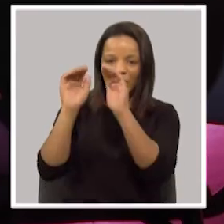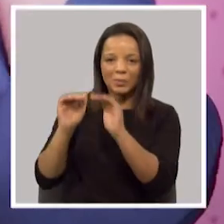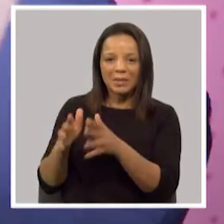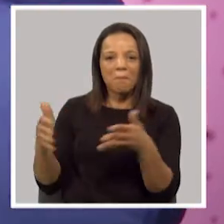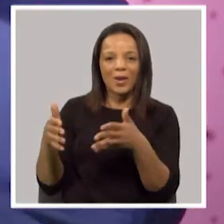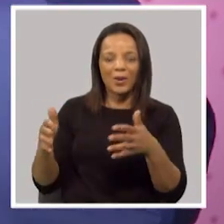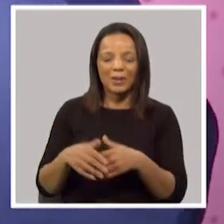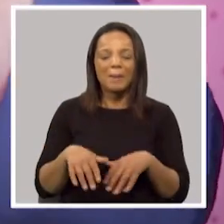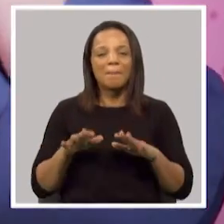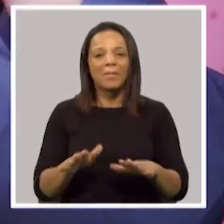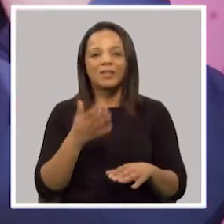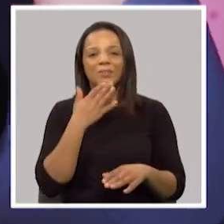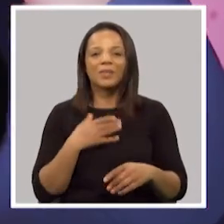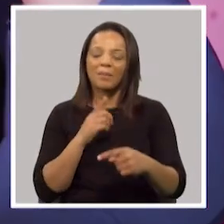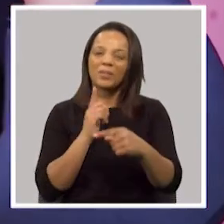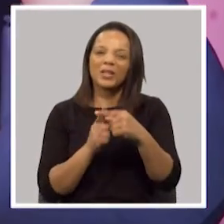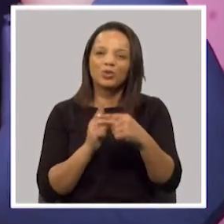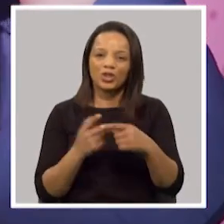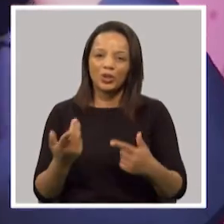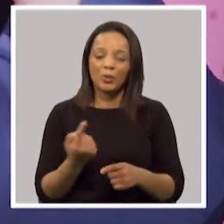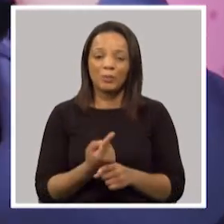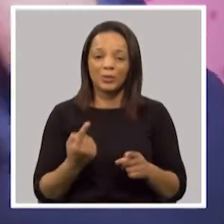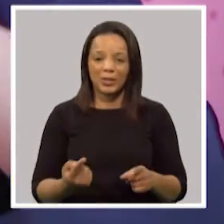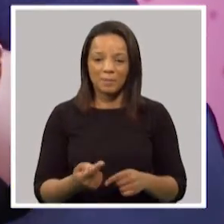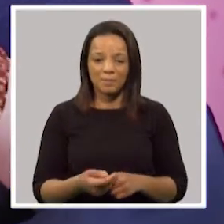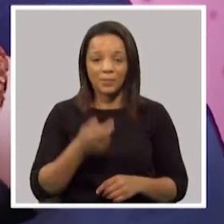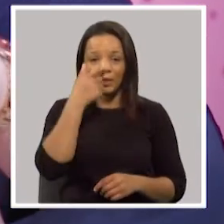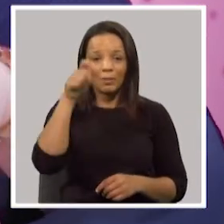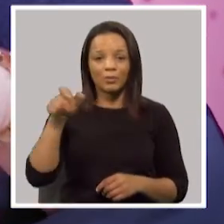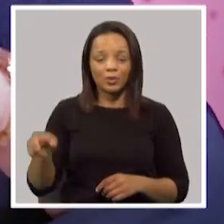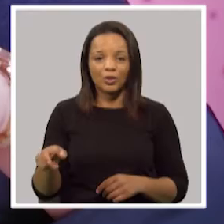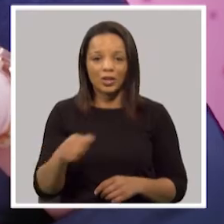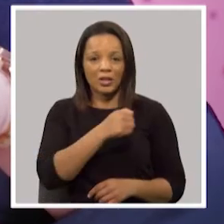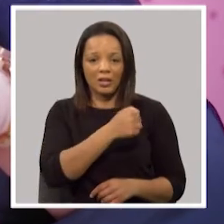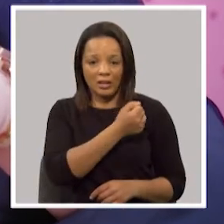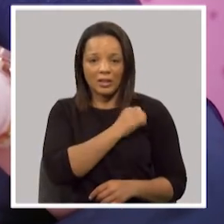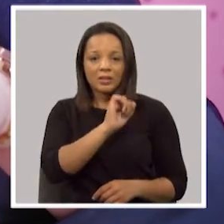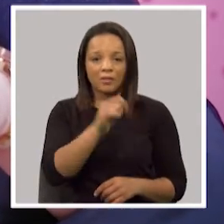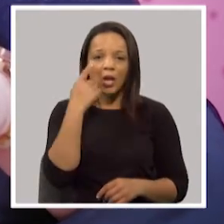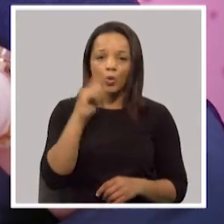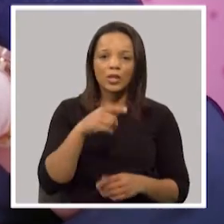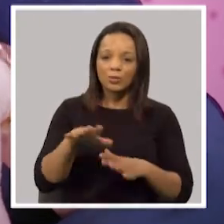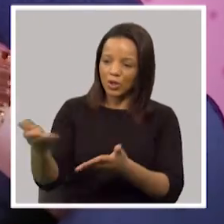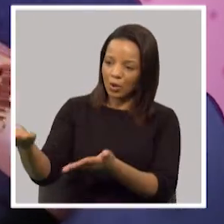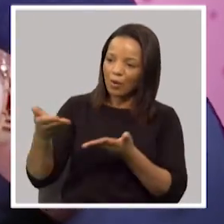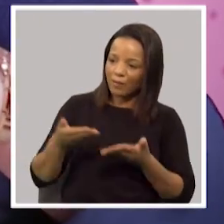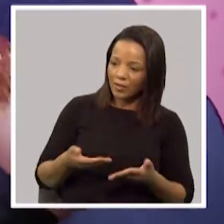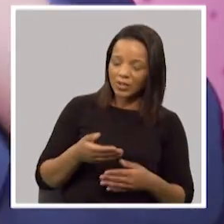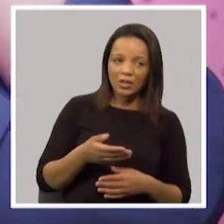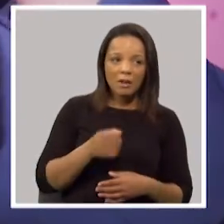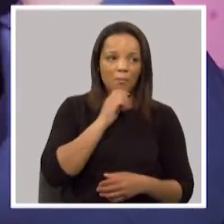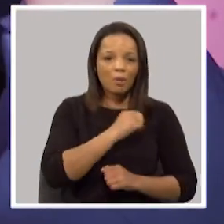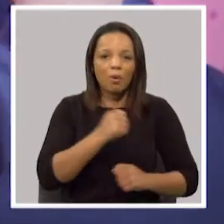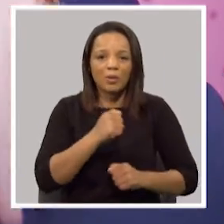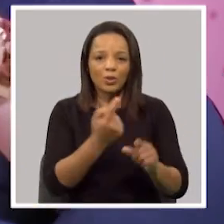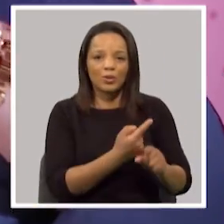maior. E isso, para mim, é o maior elogio que se pode fazer, porque tu pões duas pessoas dentro da tua casa que não conheces. Podem ser bombistas